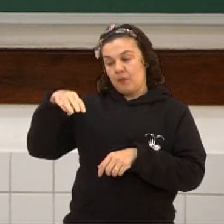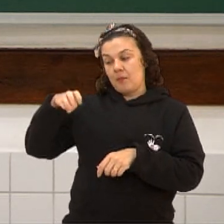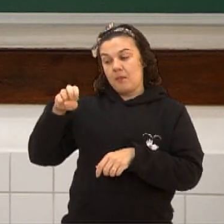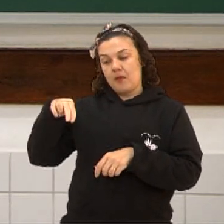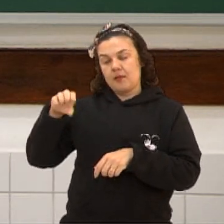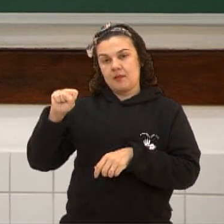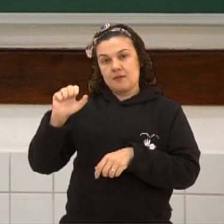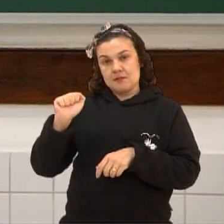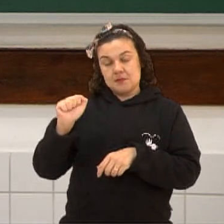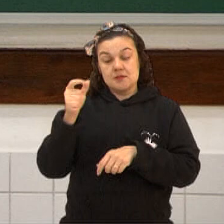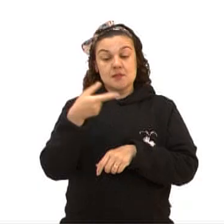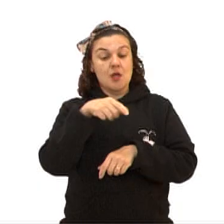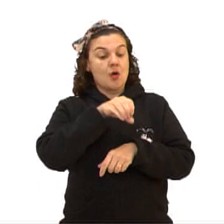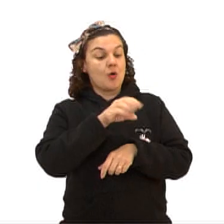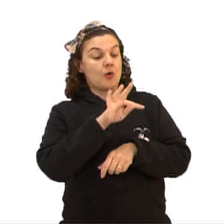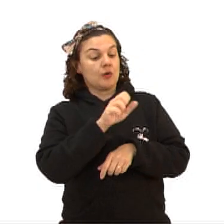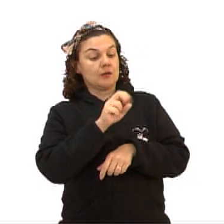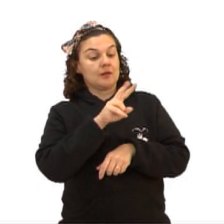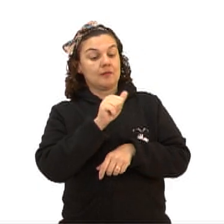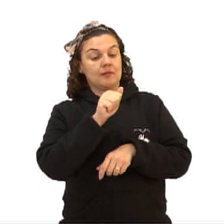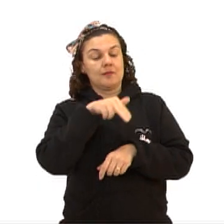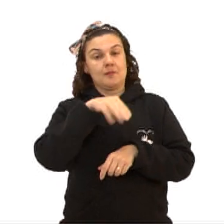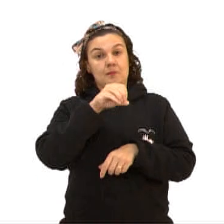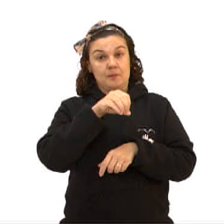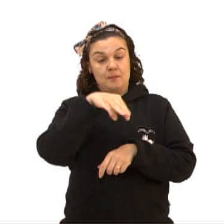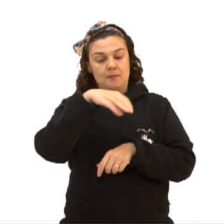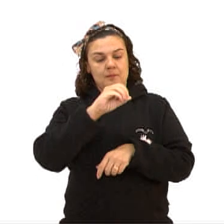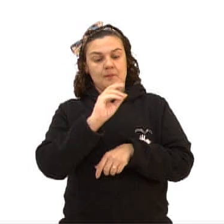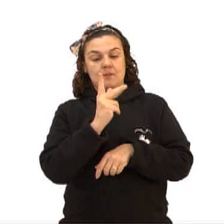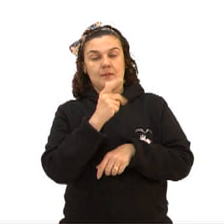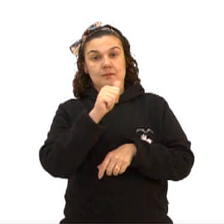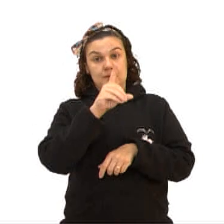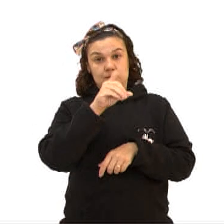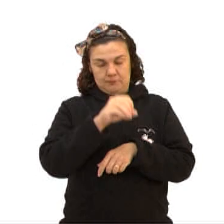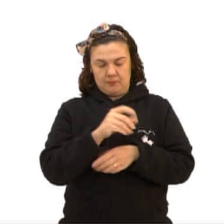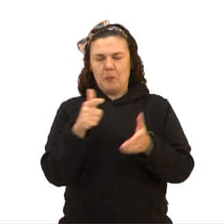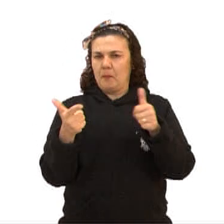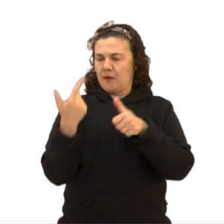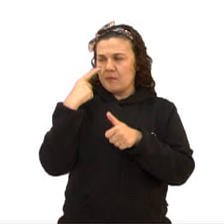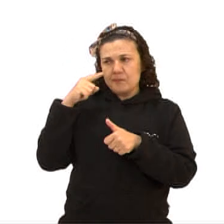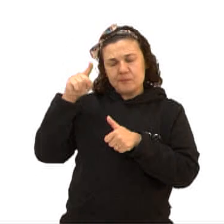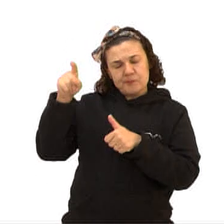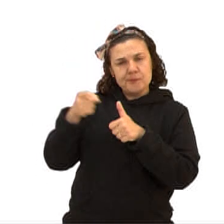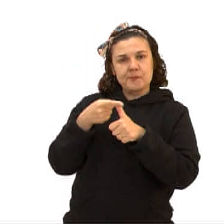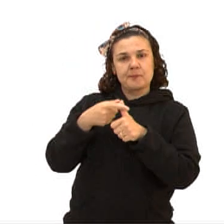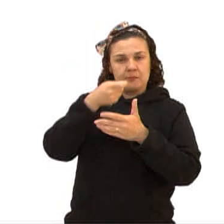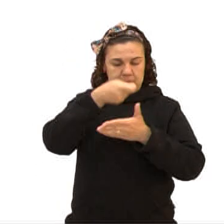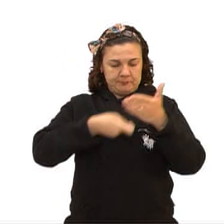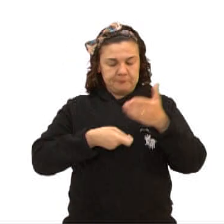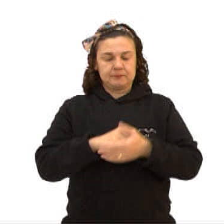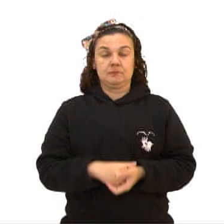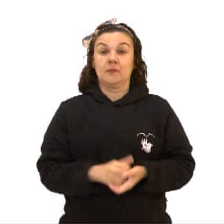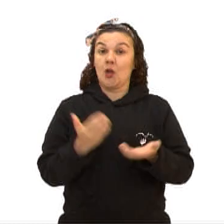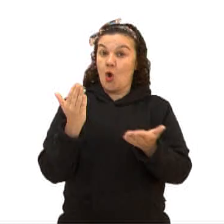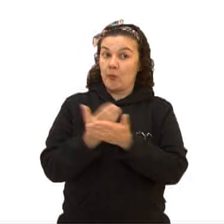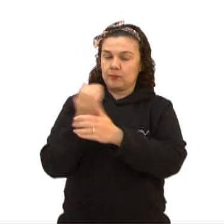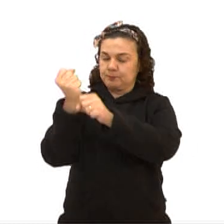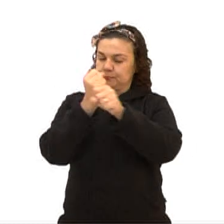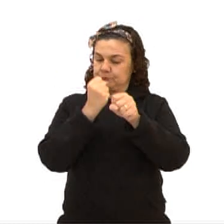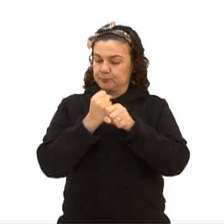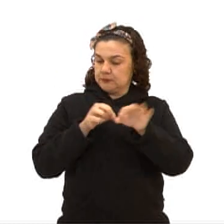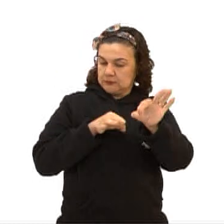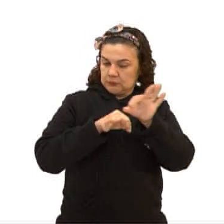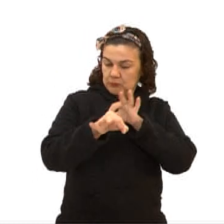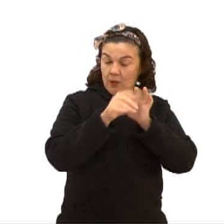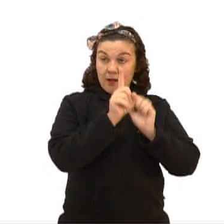ao qual nós vemos aqui a assinatura dele aqui neste primeiro contrato. Deu-se início à construção desse reservatório